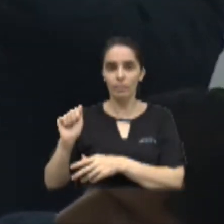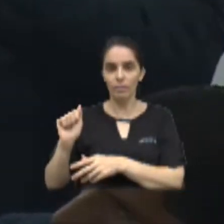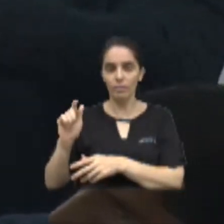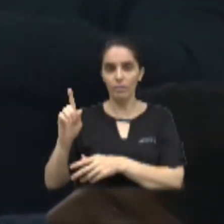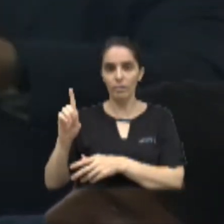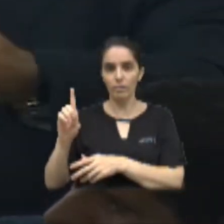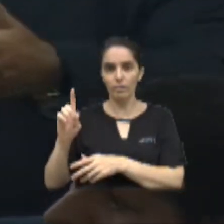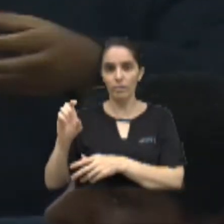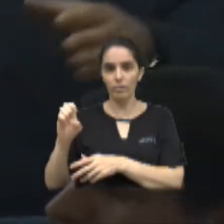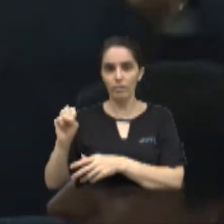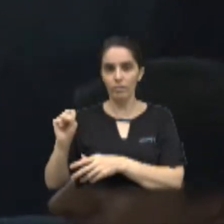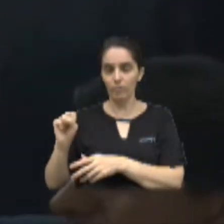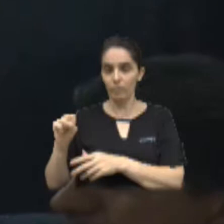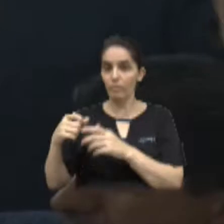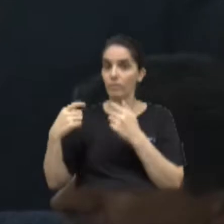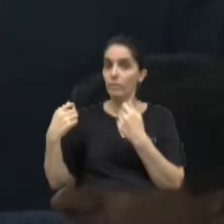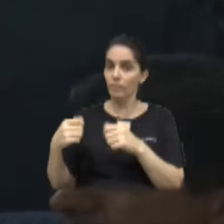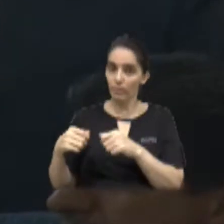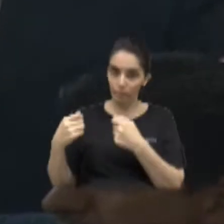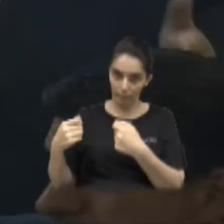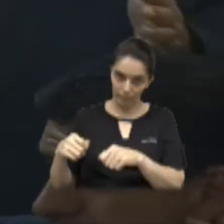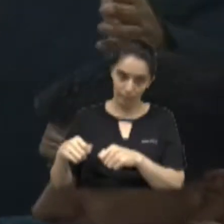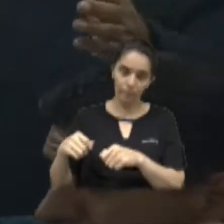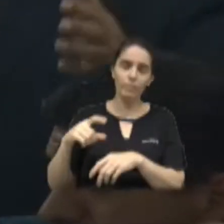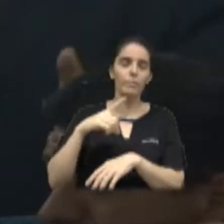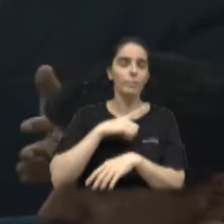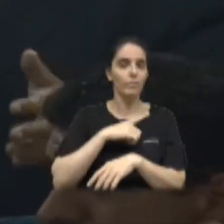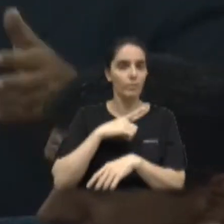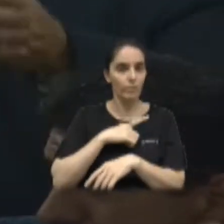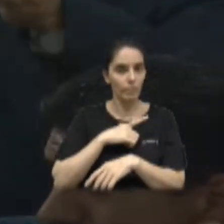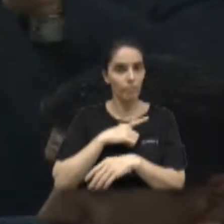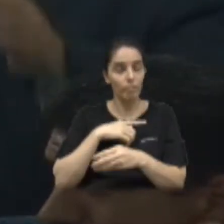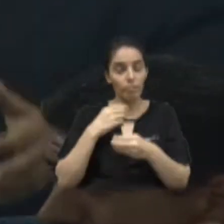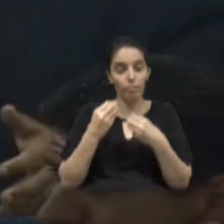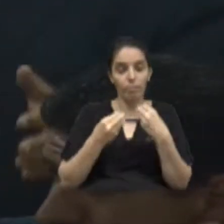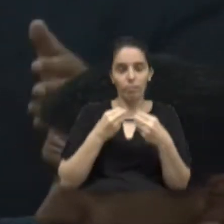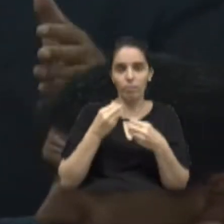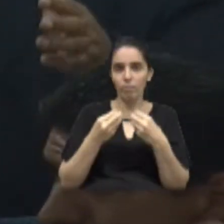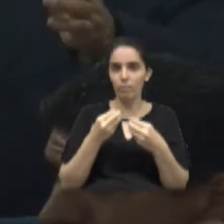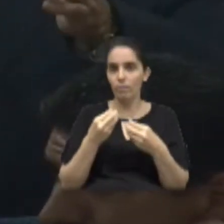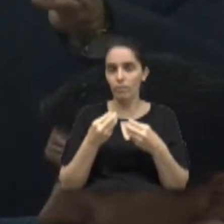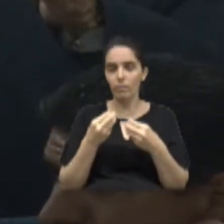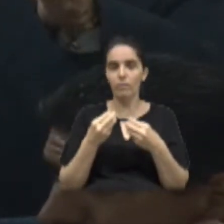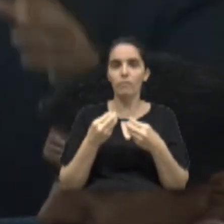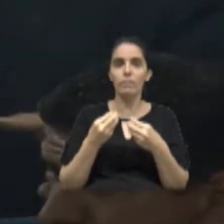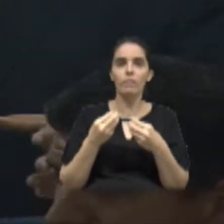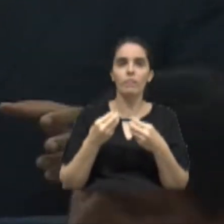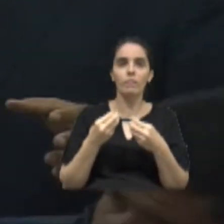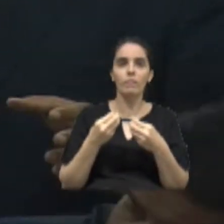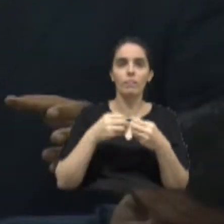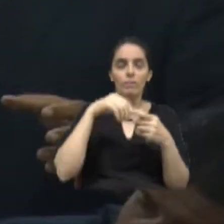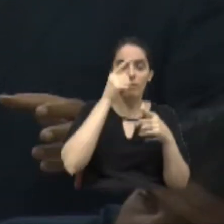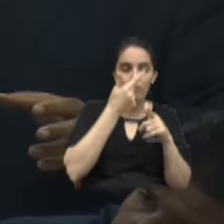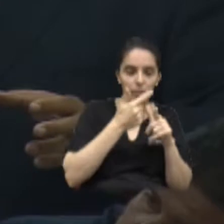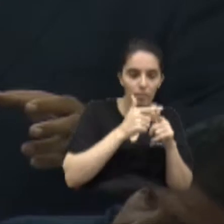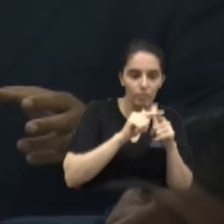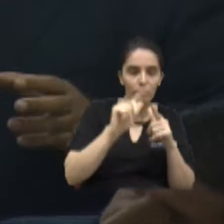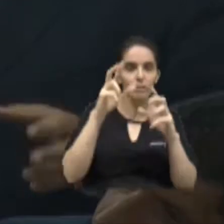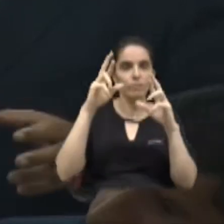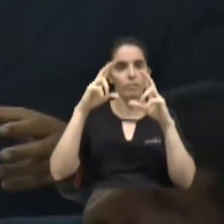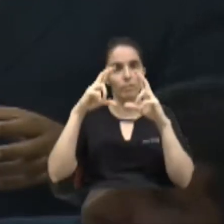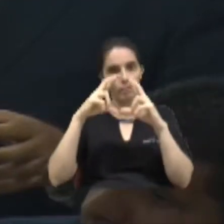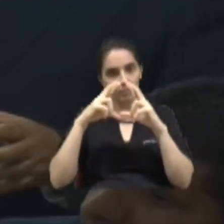ali ou outro local, tem que ter um mecanismo que possa acertar essa questão